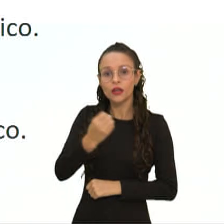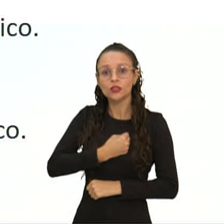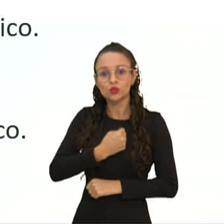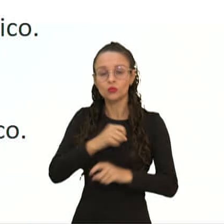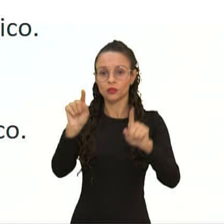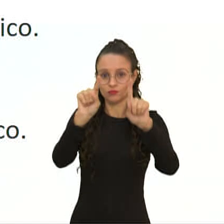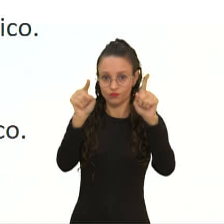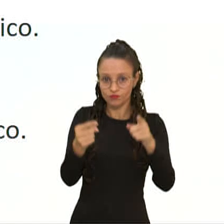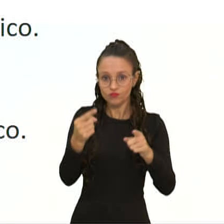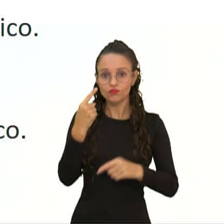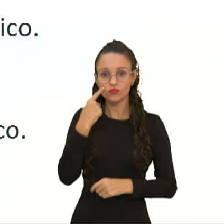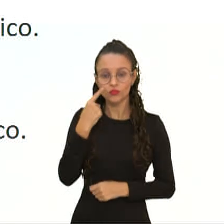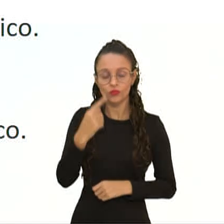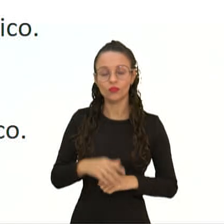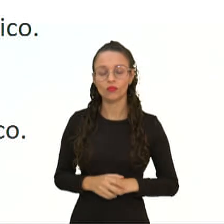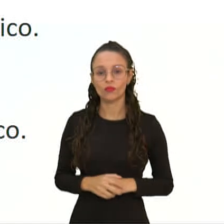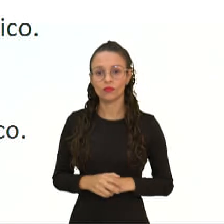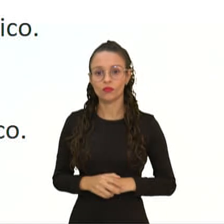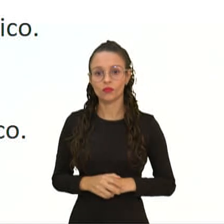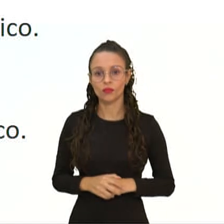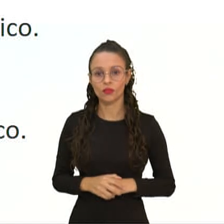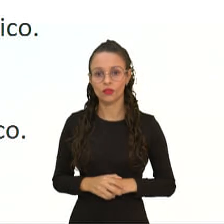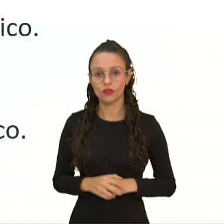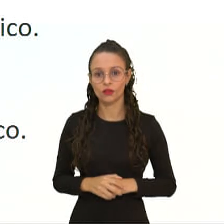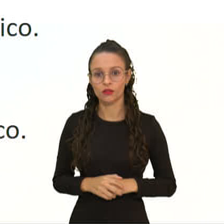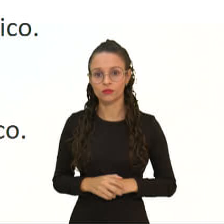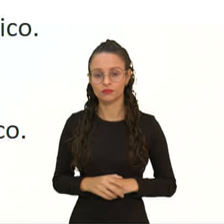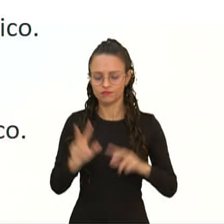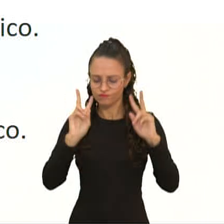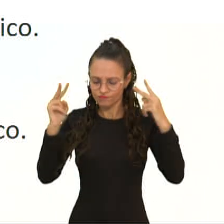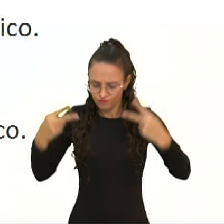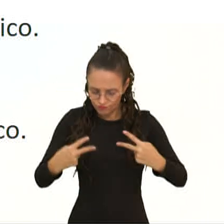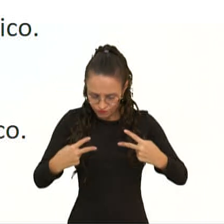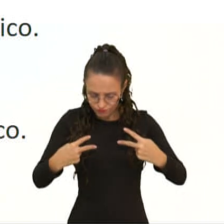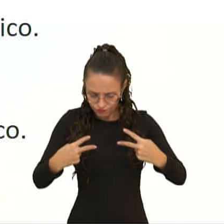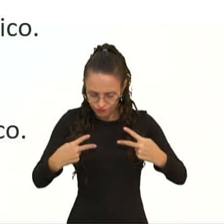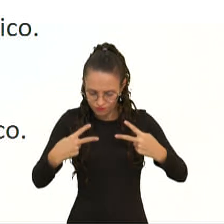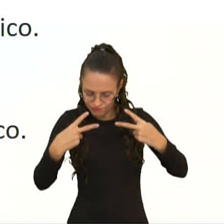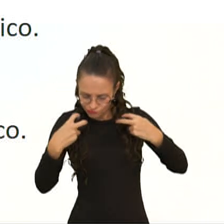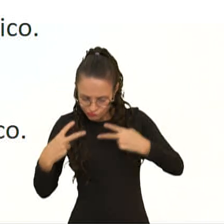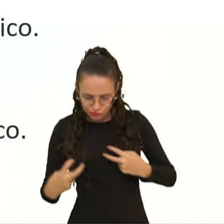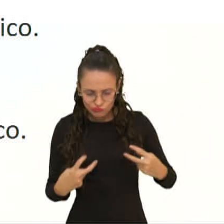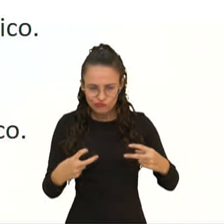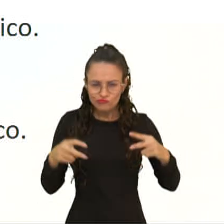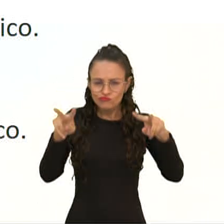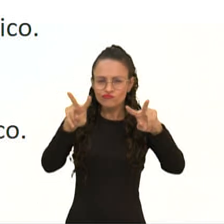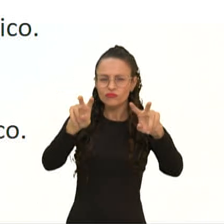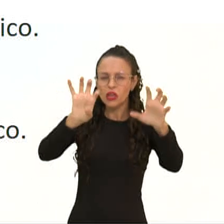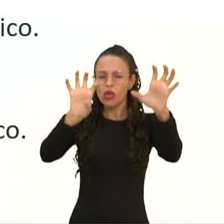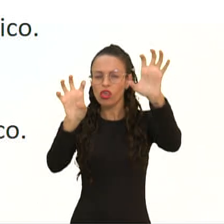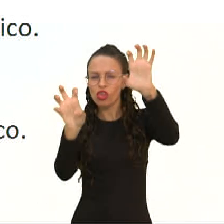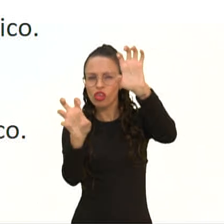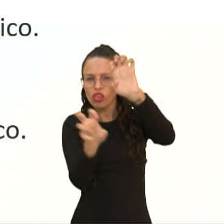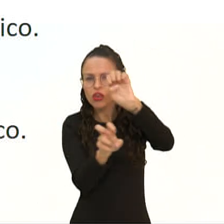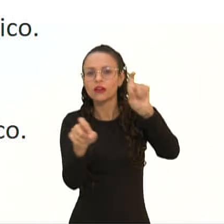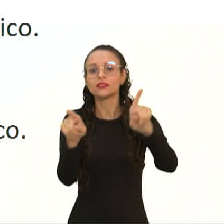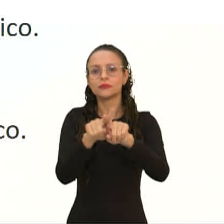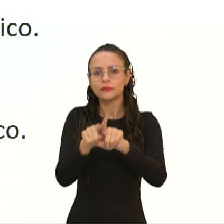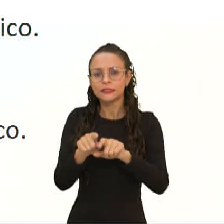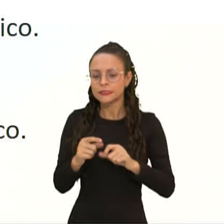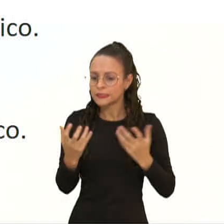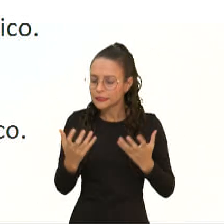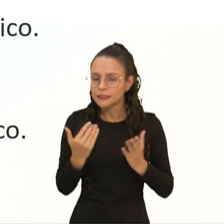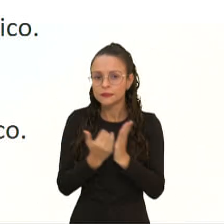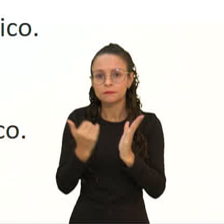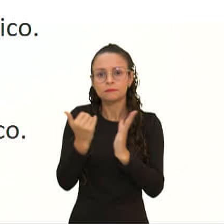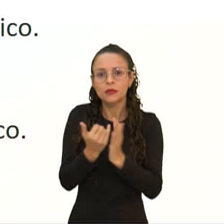então a primeira aqui distorção da imagem corporal ea busca incessante ela não cansa de buscar uma empresa